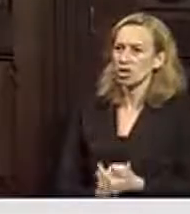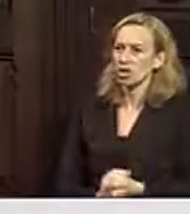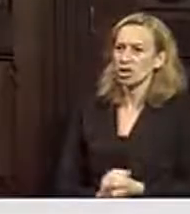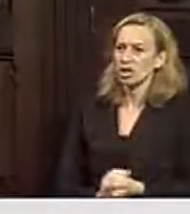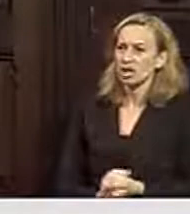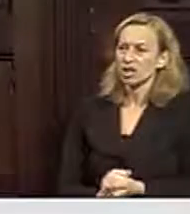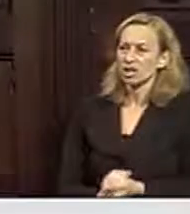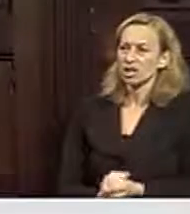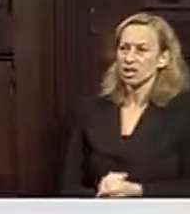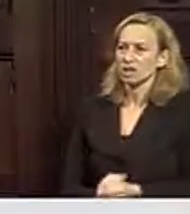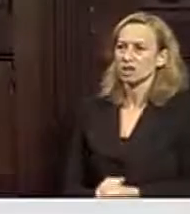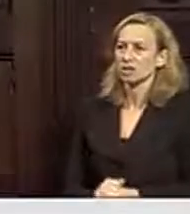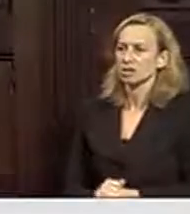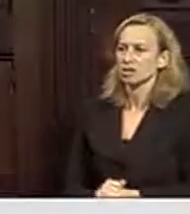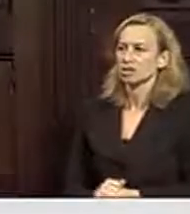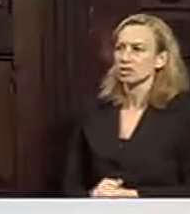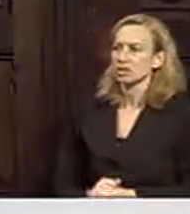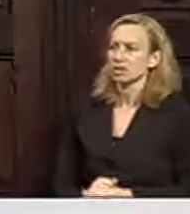irresponsabilidade